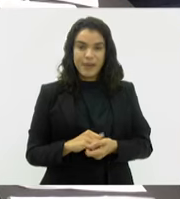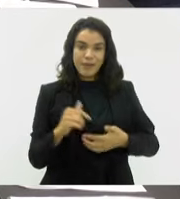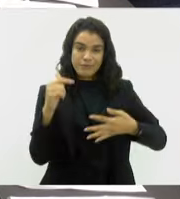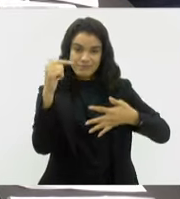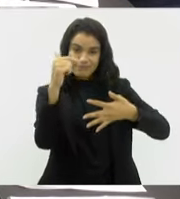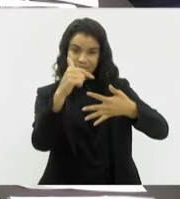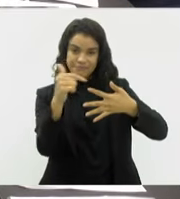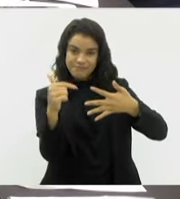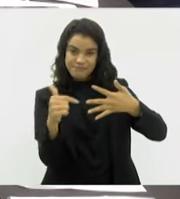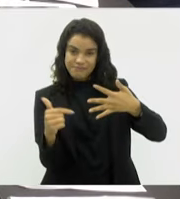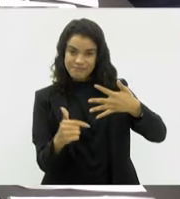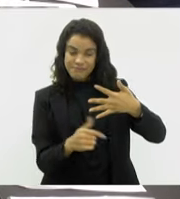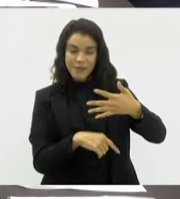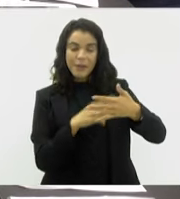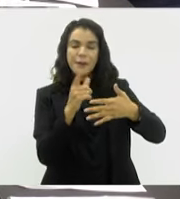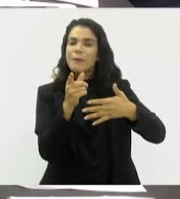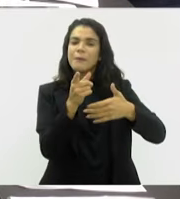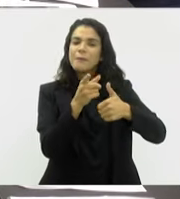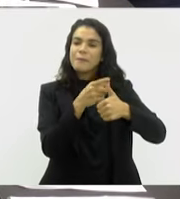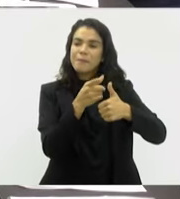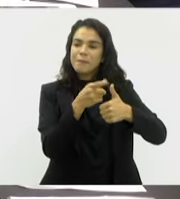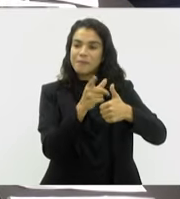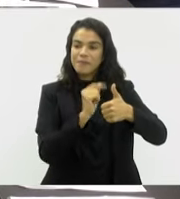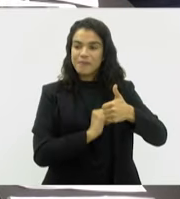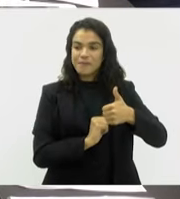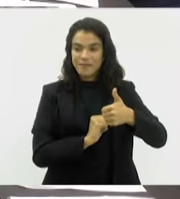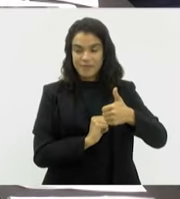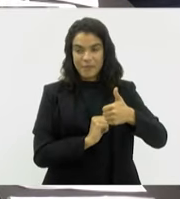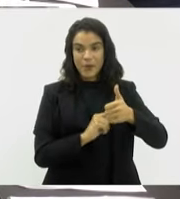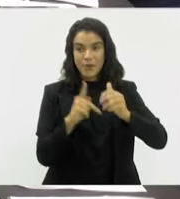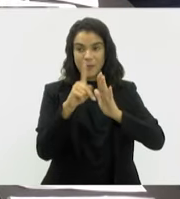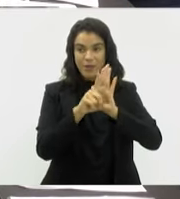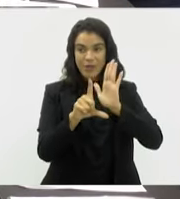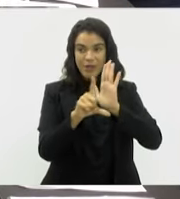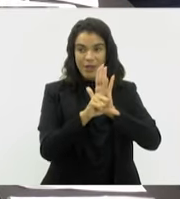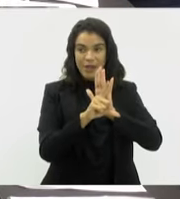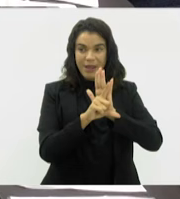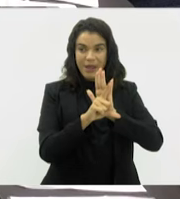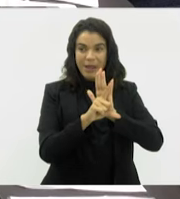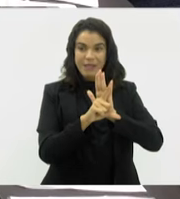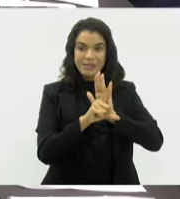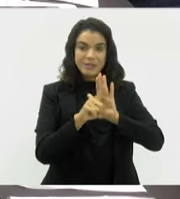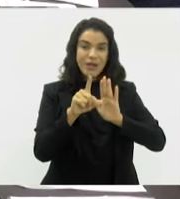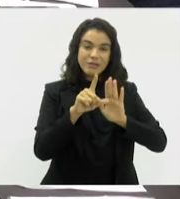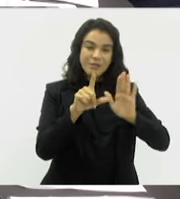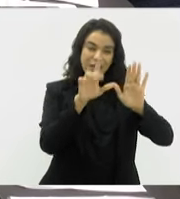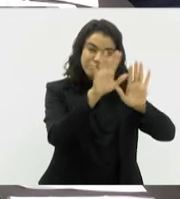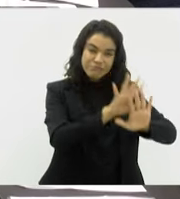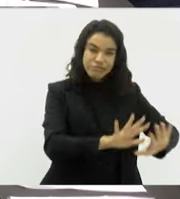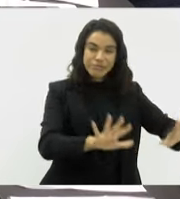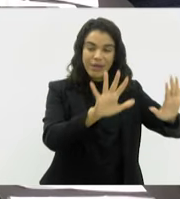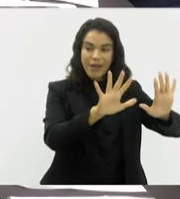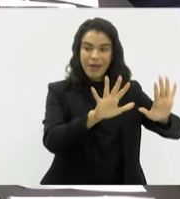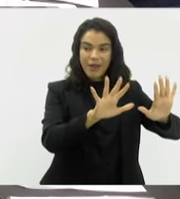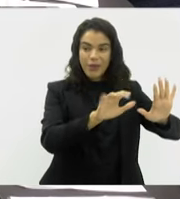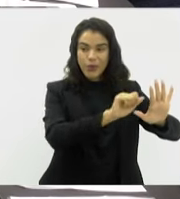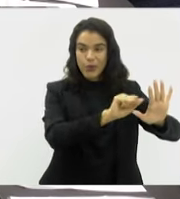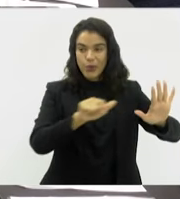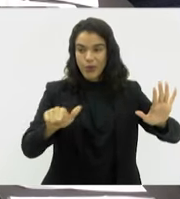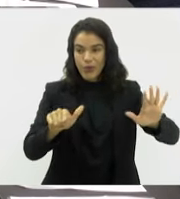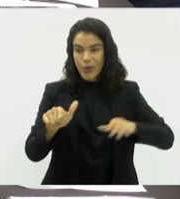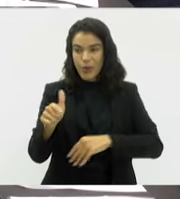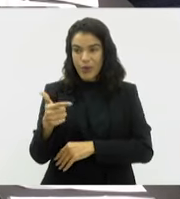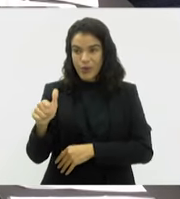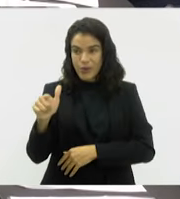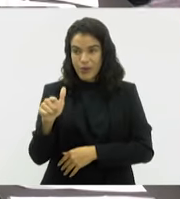aqui. Primeiro, sobre a questão de algum projeto ser mais genérico do que o outro. É claro que, para a gente falar se